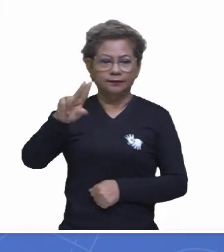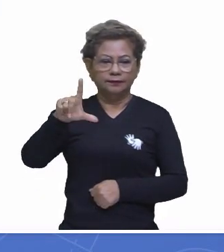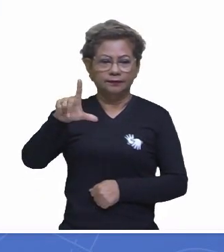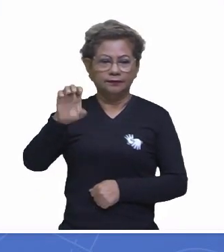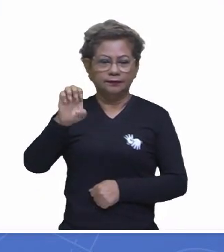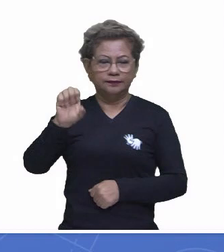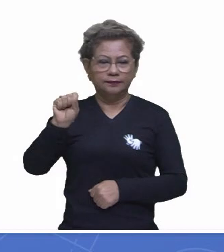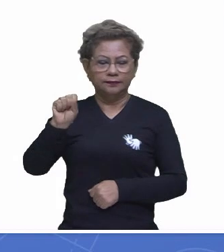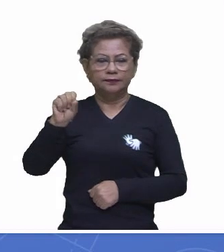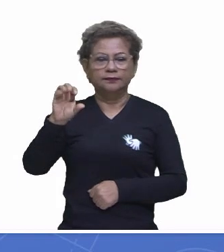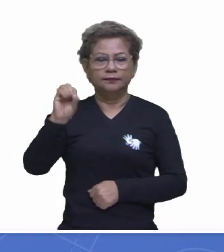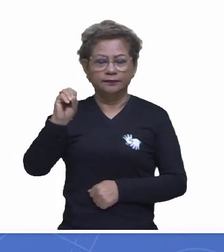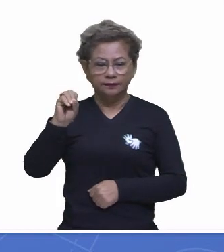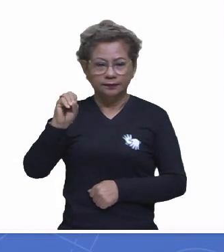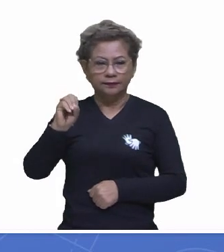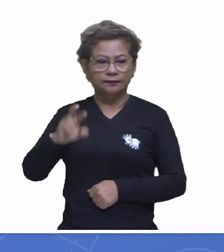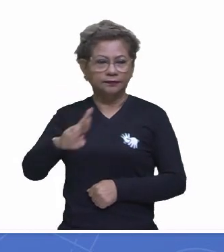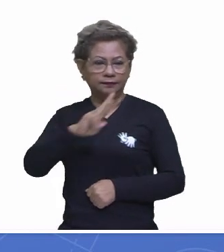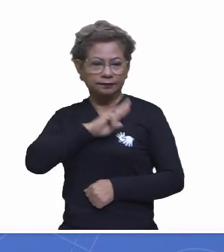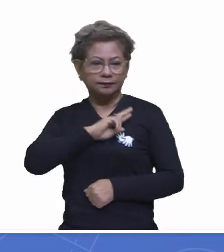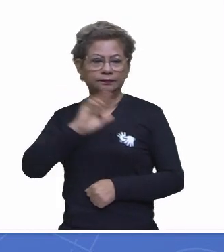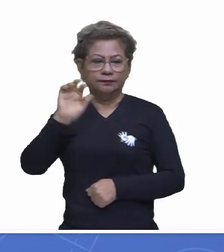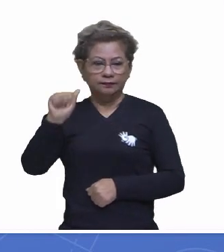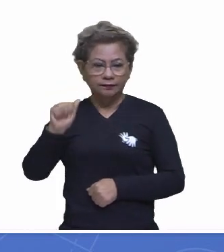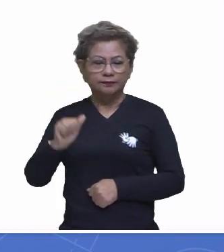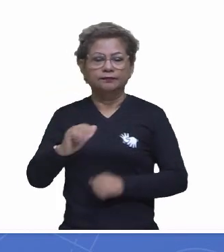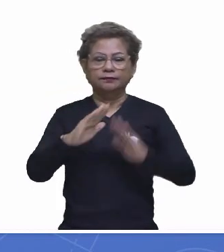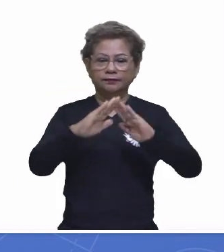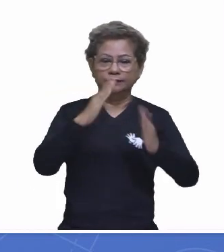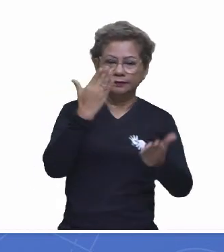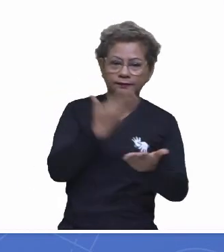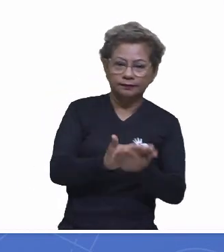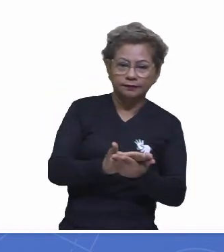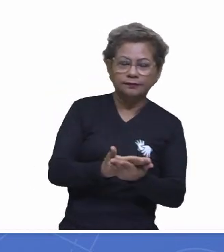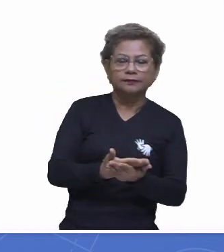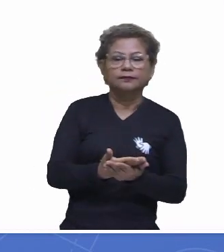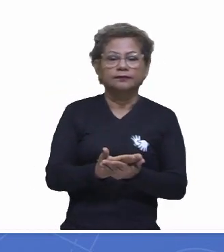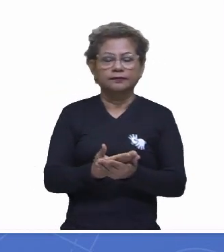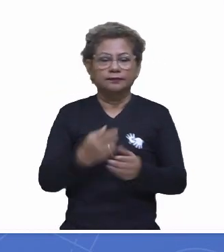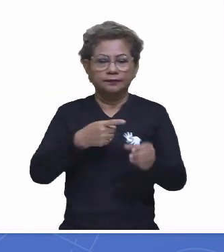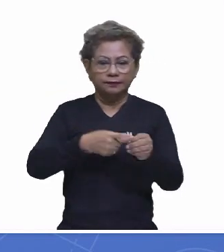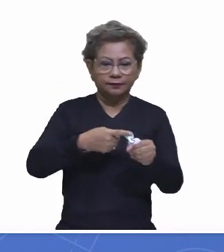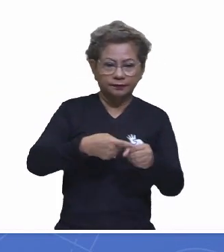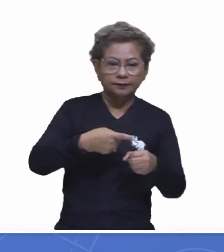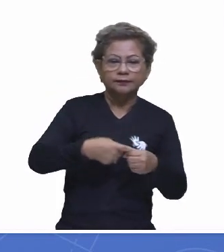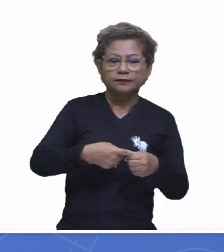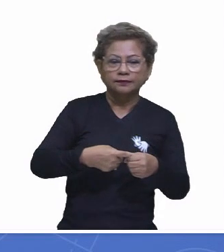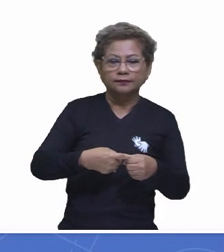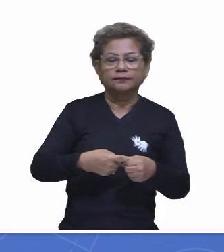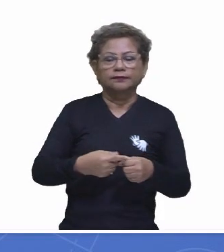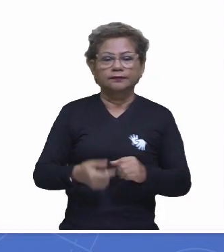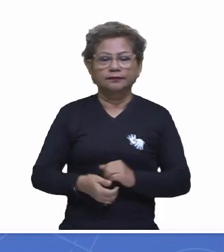Escola Estadual Rio Preto, né? Um abraço aí para todos da escola, dizendo que é a letra A.